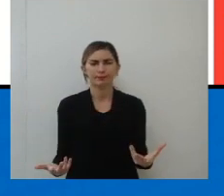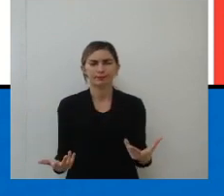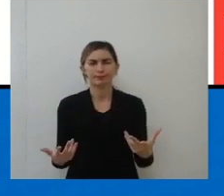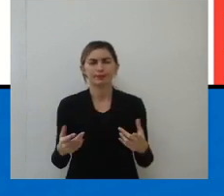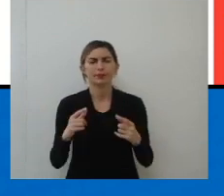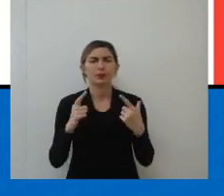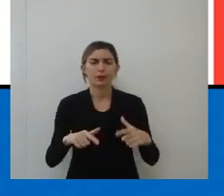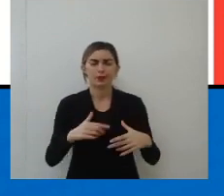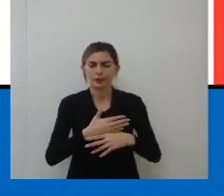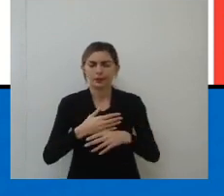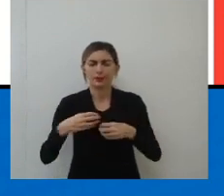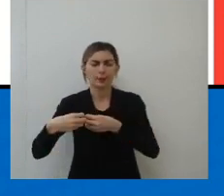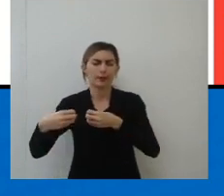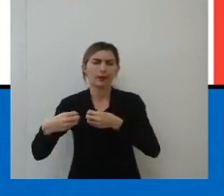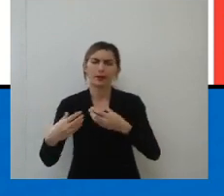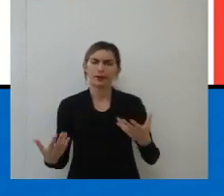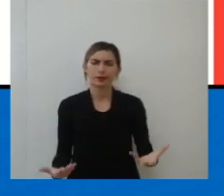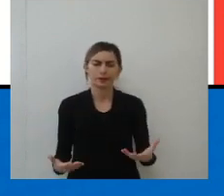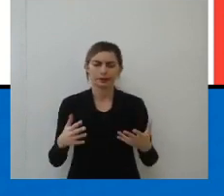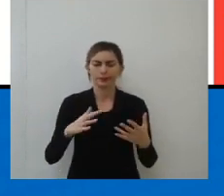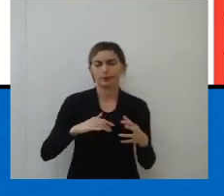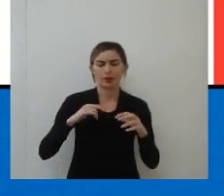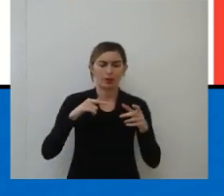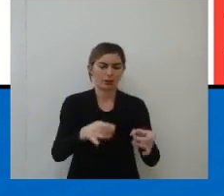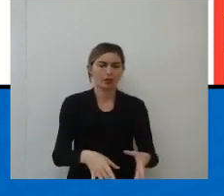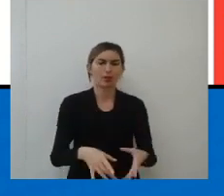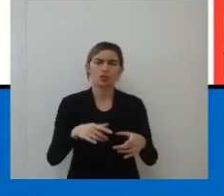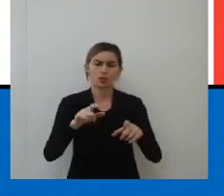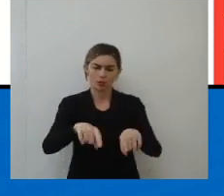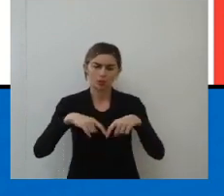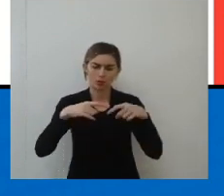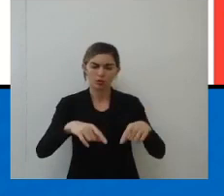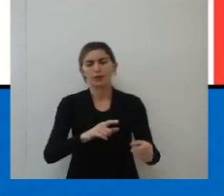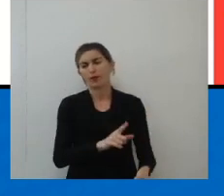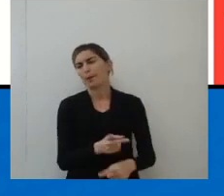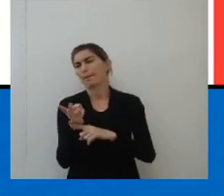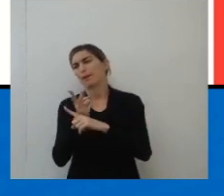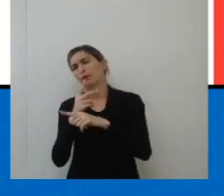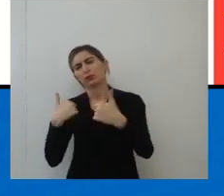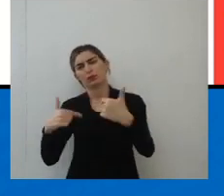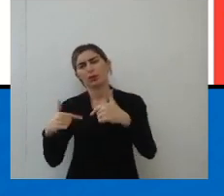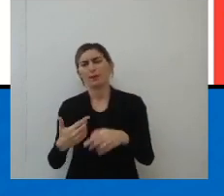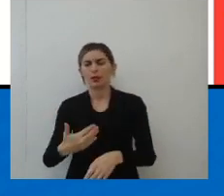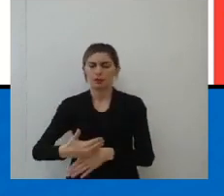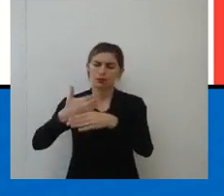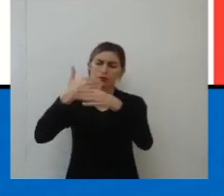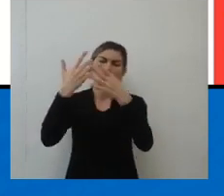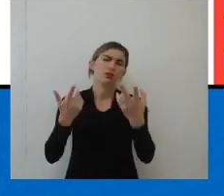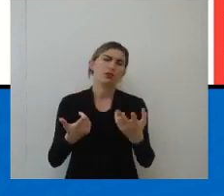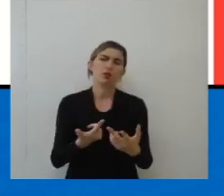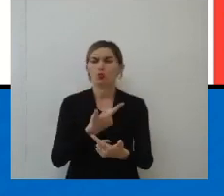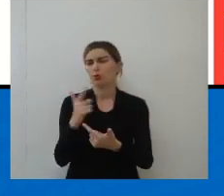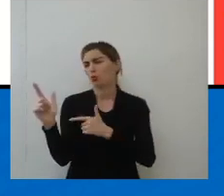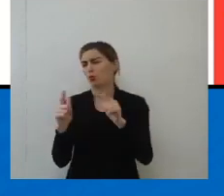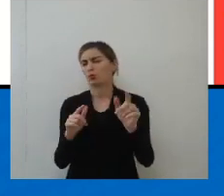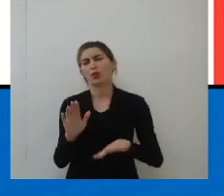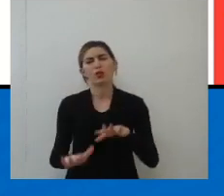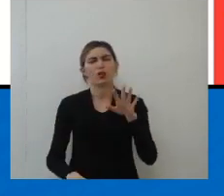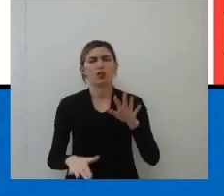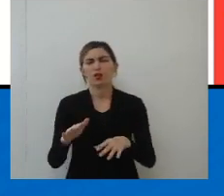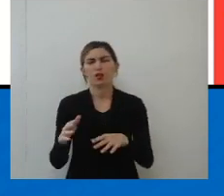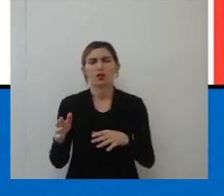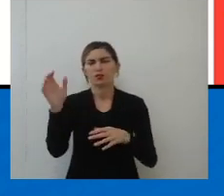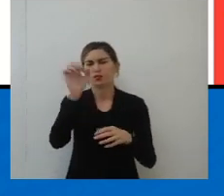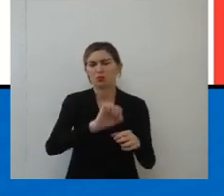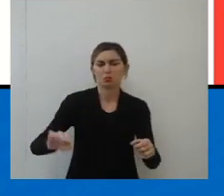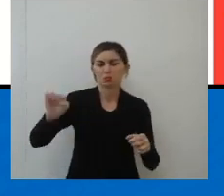tecido urbano mais próximo a ela. Aí ele deixa de ser um agricultor e vai procurar um emprego como pedreiro, ele vai ser muitas vezes o flanelinha